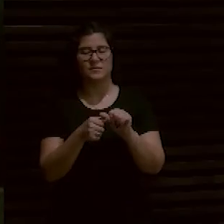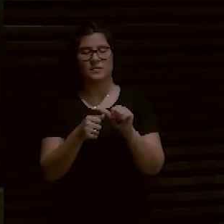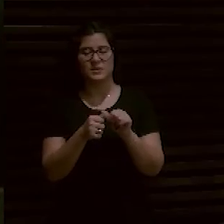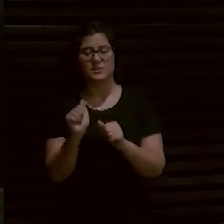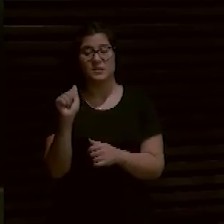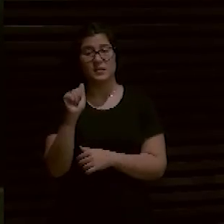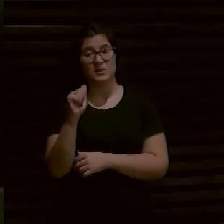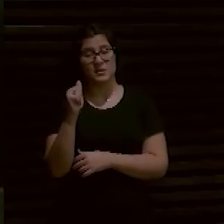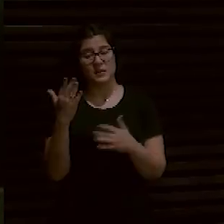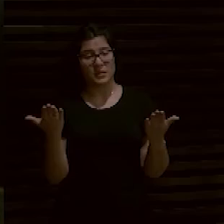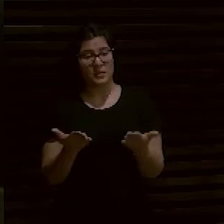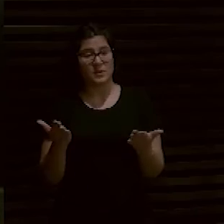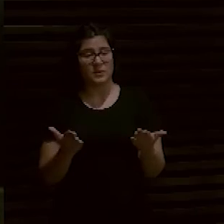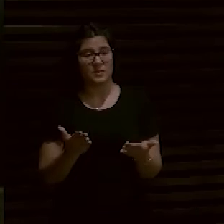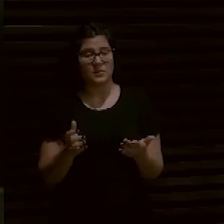sua vida?